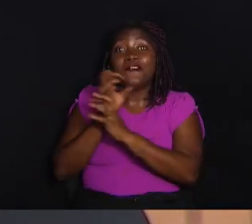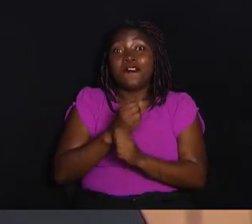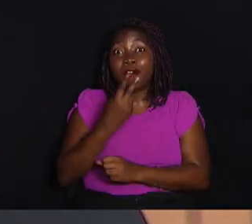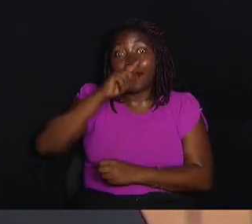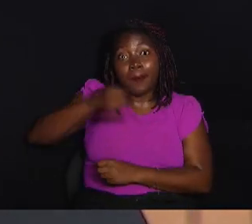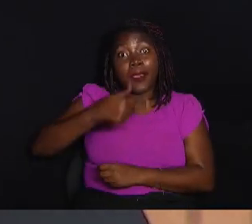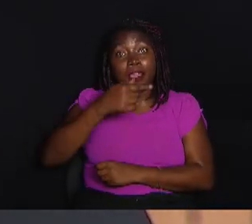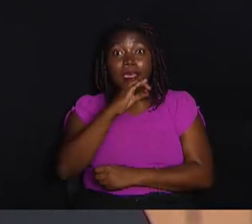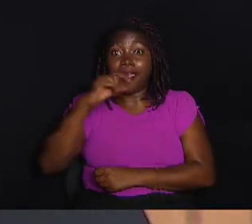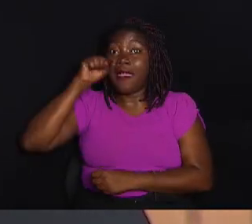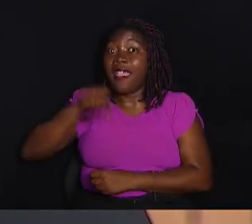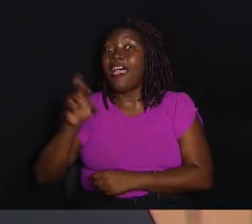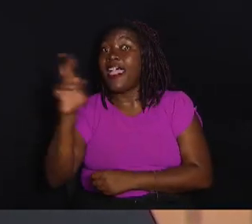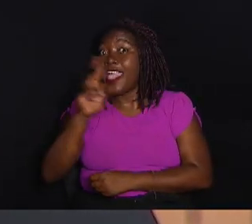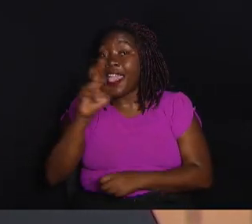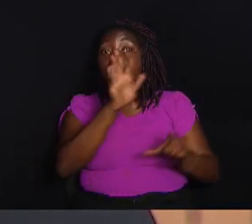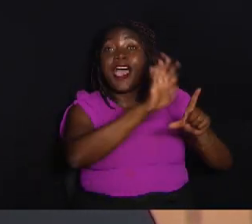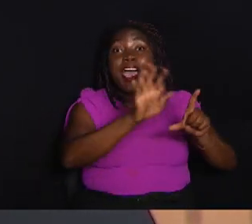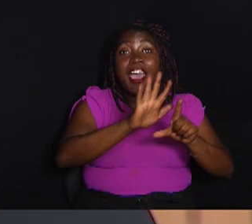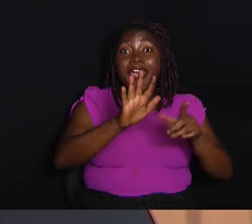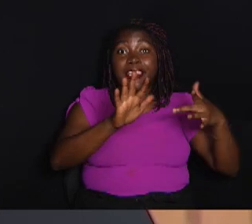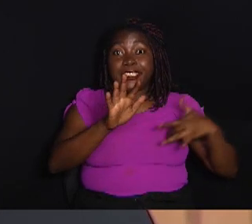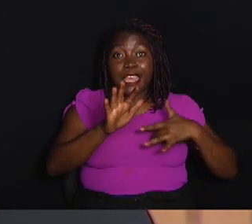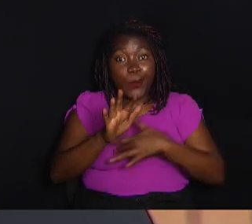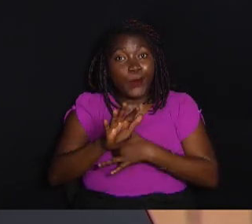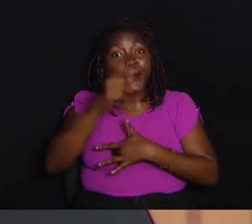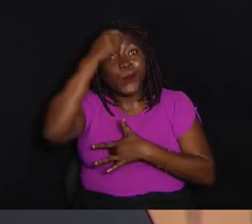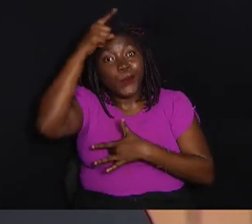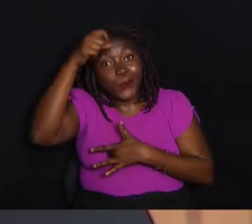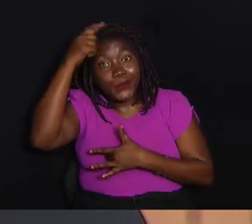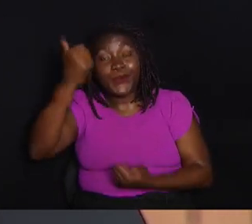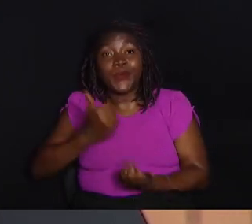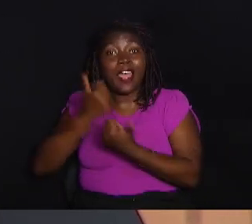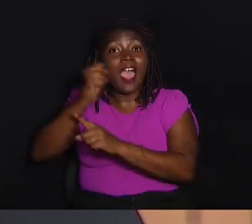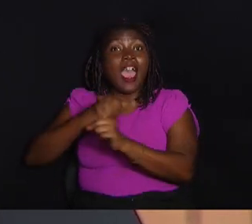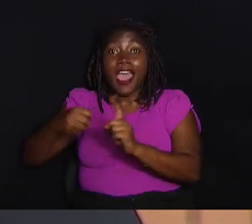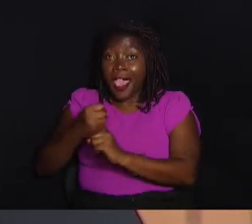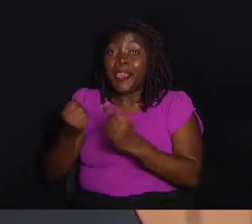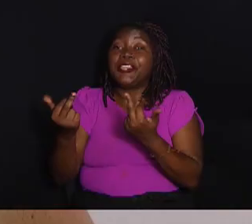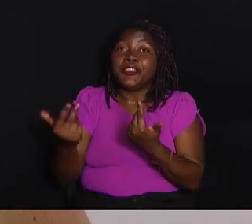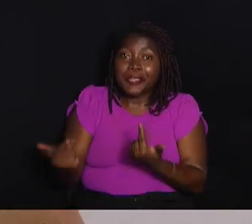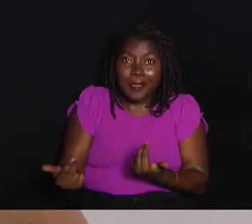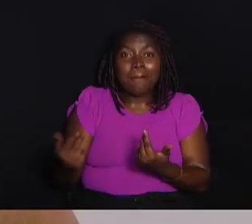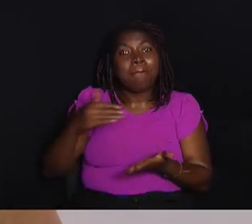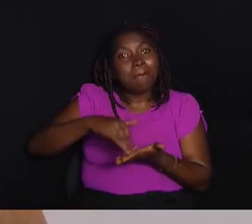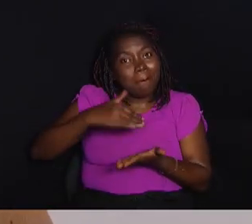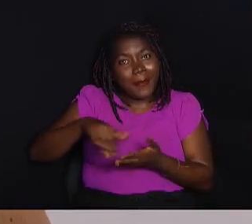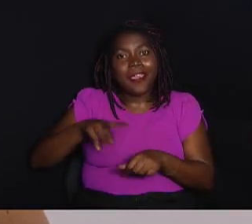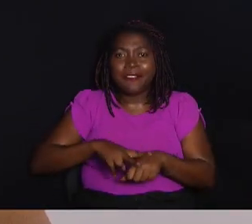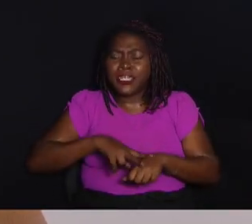2.700000 para as áreas da Saúde cultura Assistência Social também Secretaria do Verde